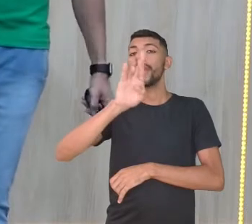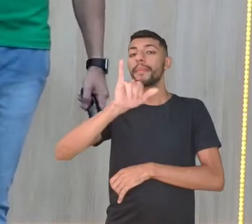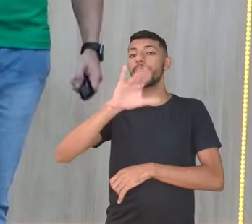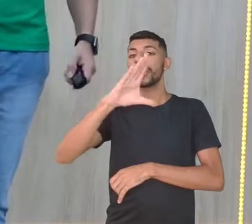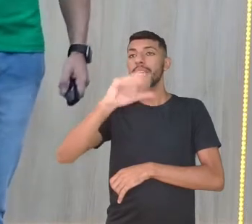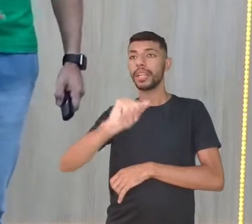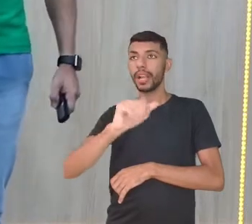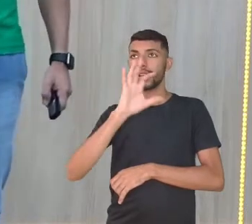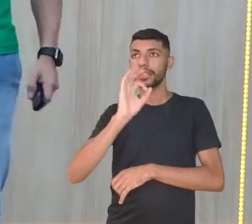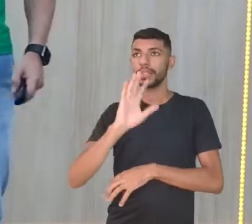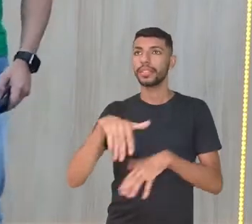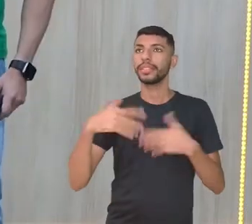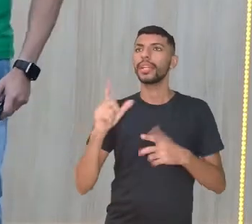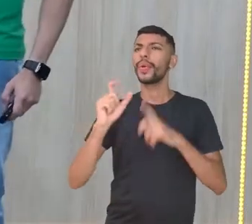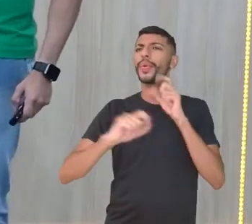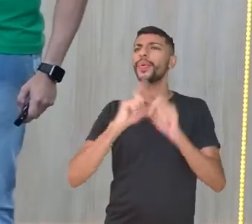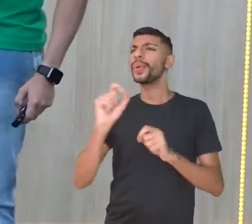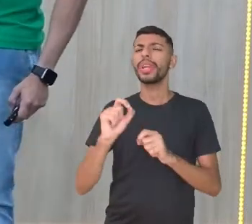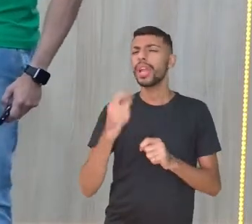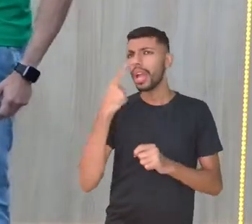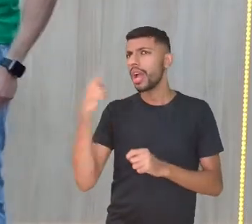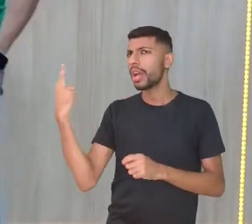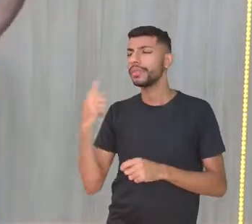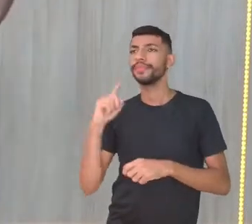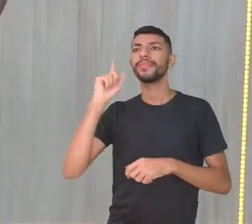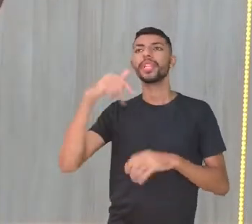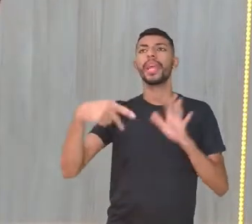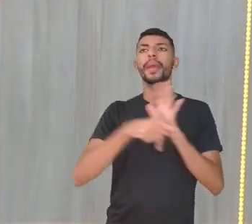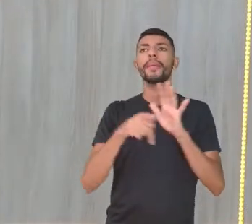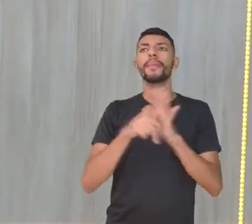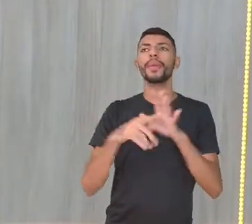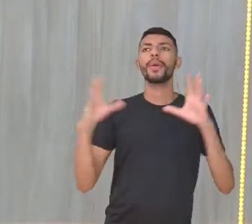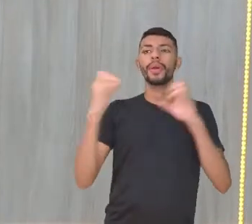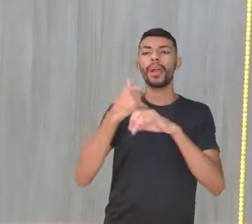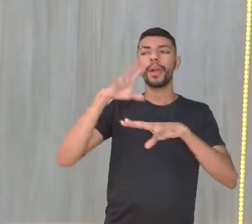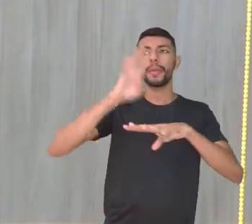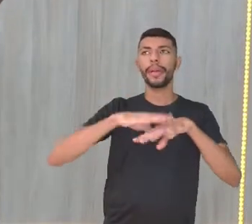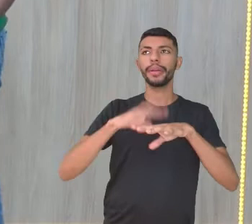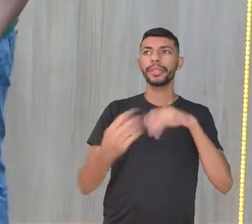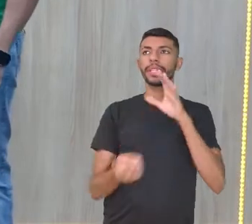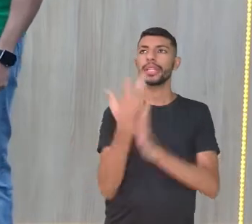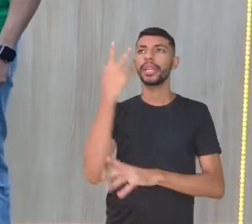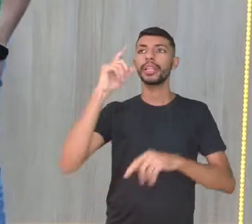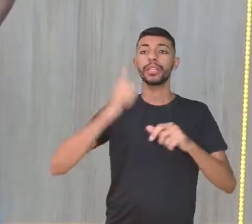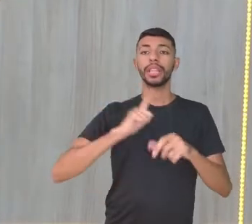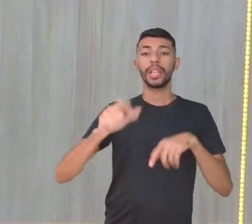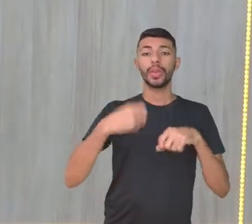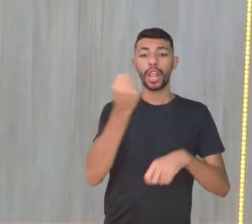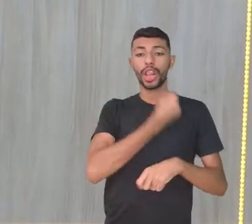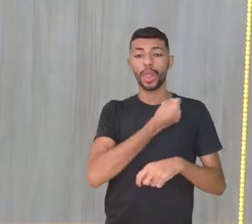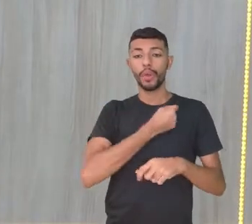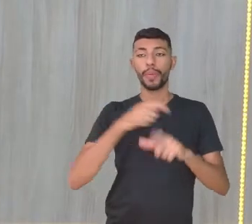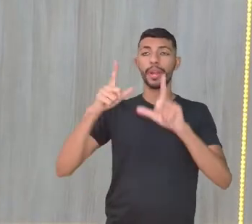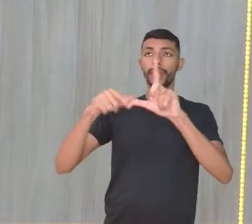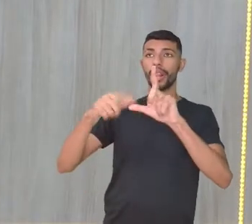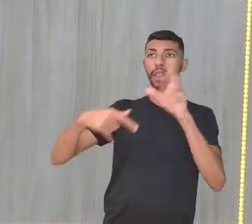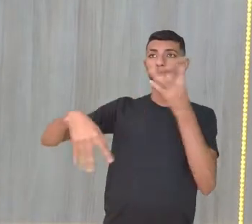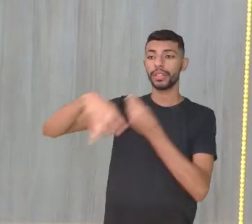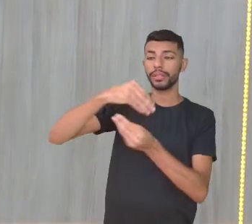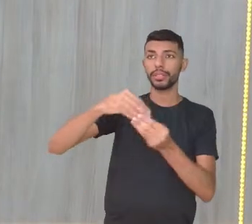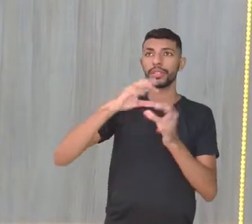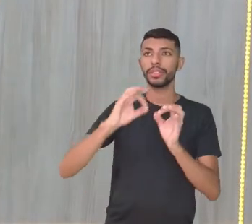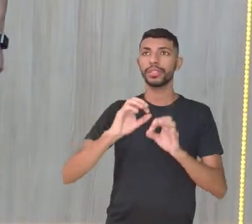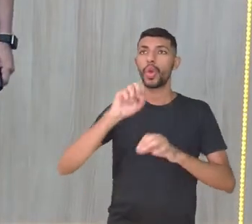são expressões algébricas? É uma expressão matemática formada por números e